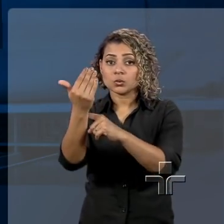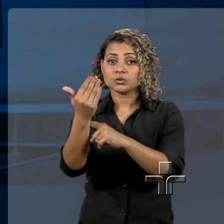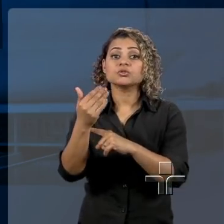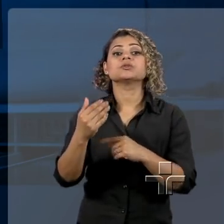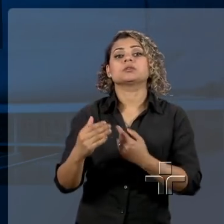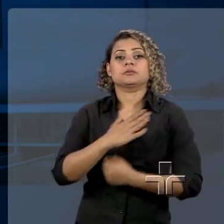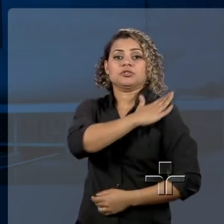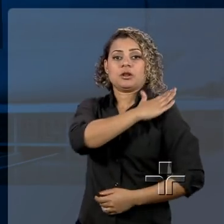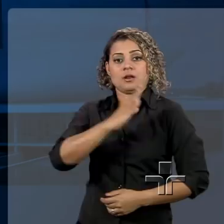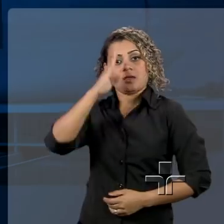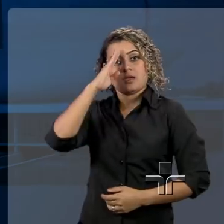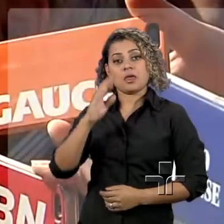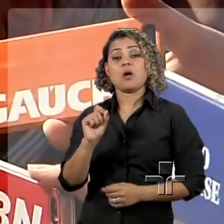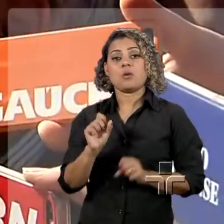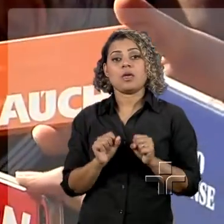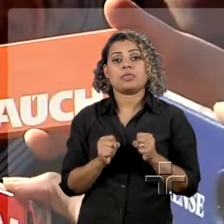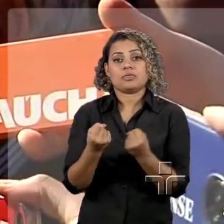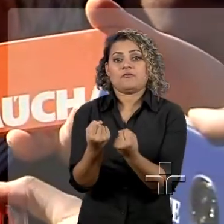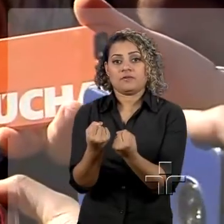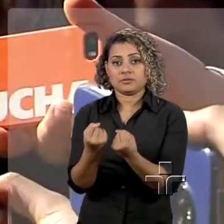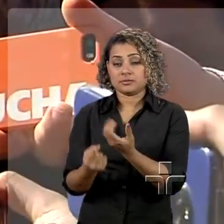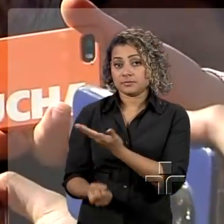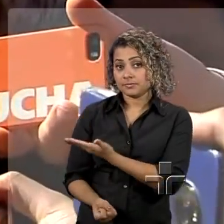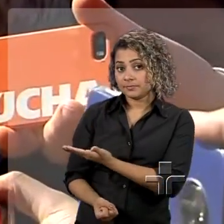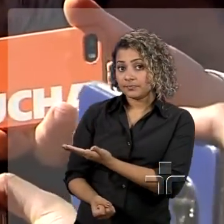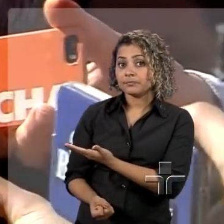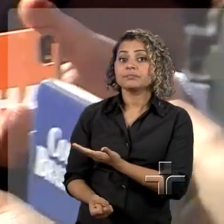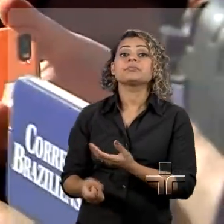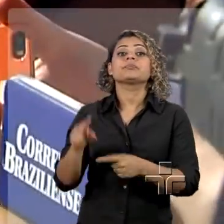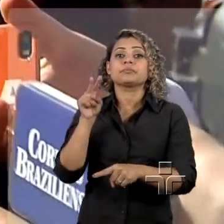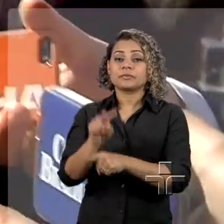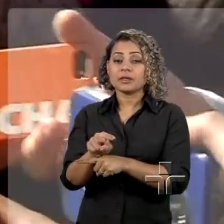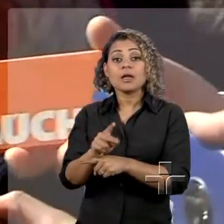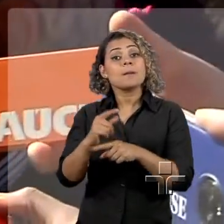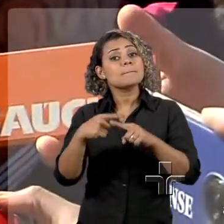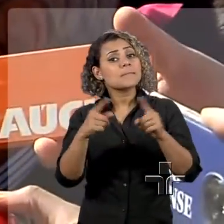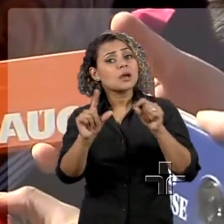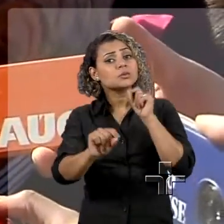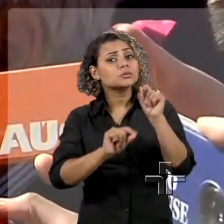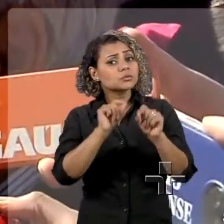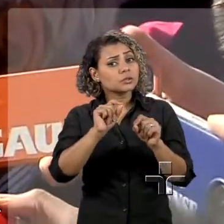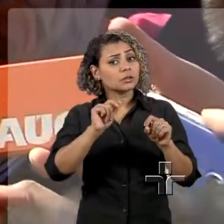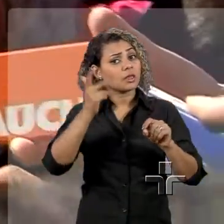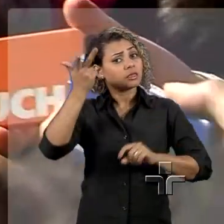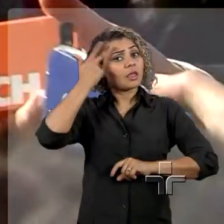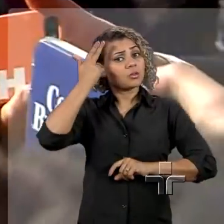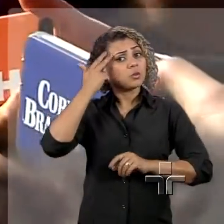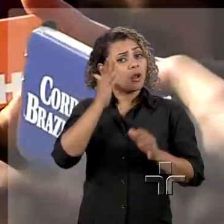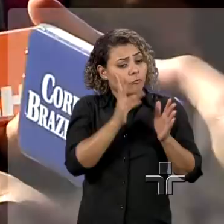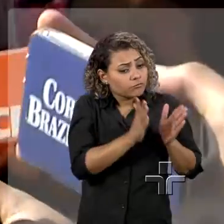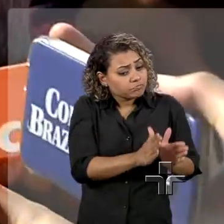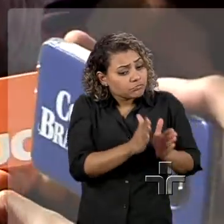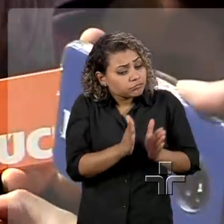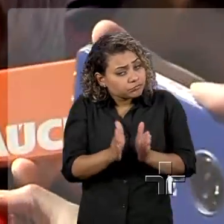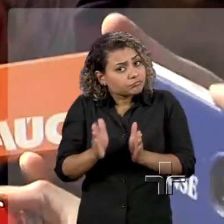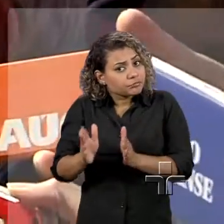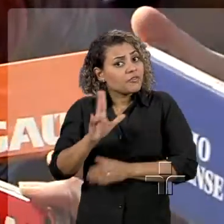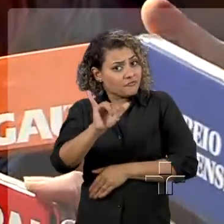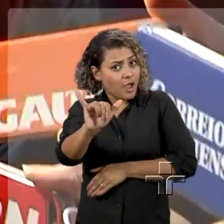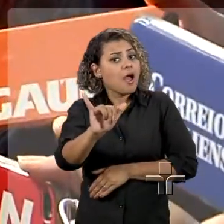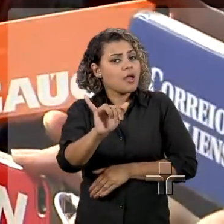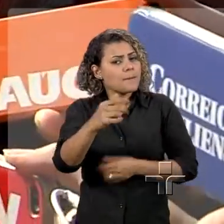Augusto Heleno para a Defesa. Essa transição ela será naturalmente bastante elaborada. Precisa ter muito